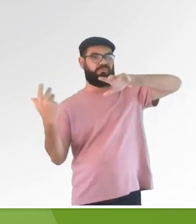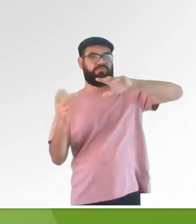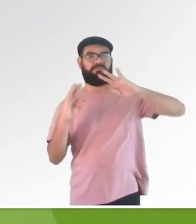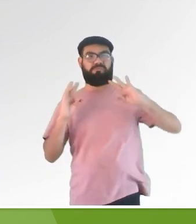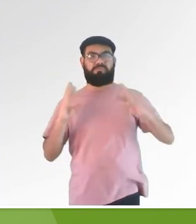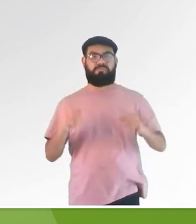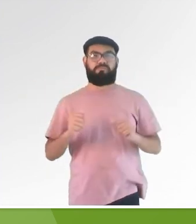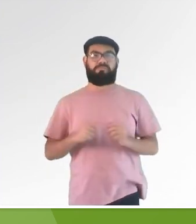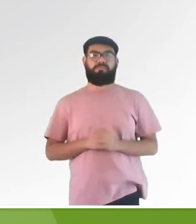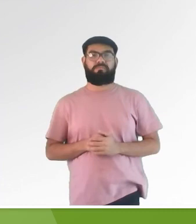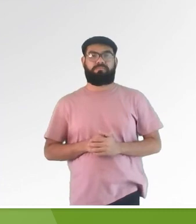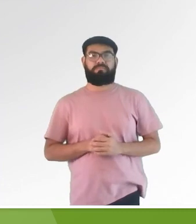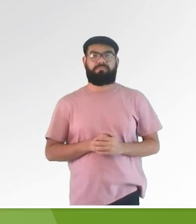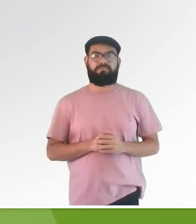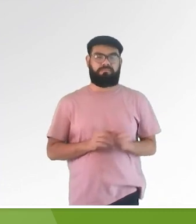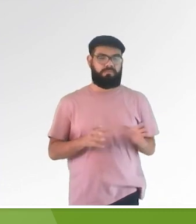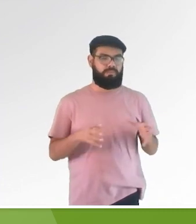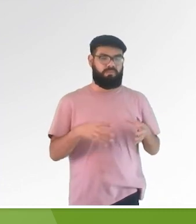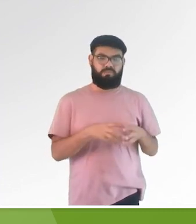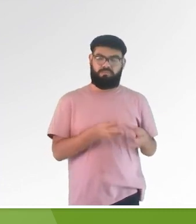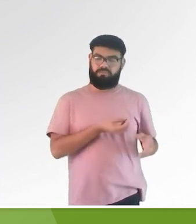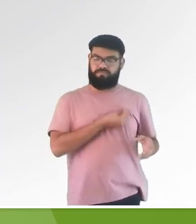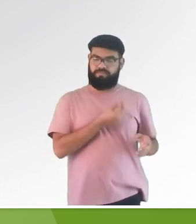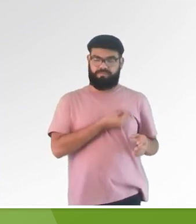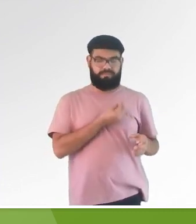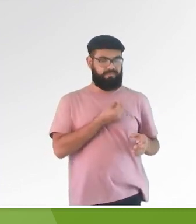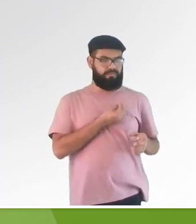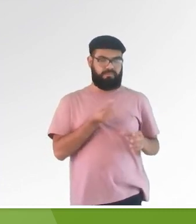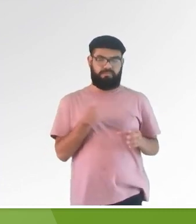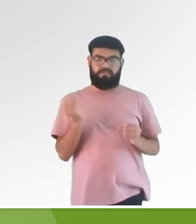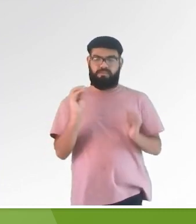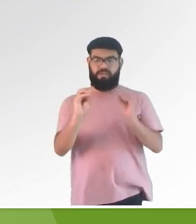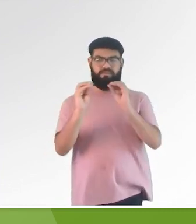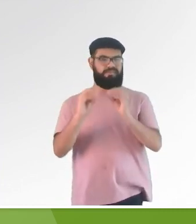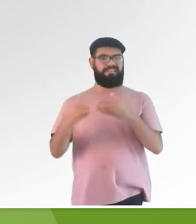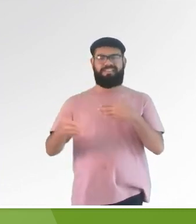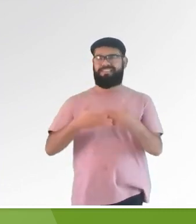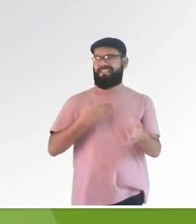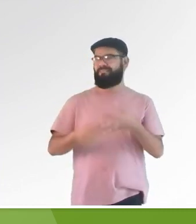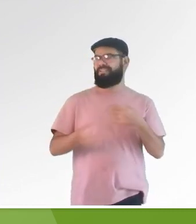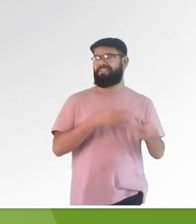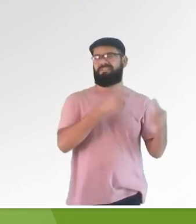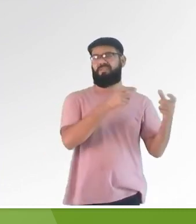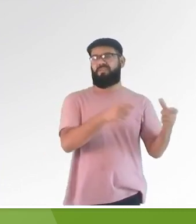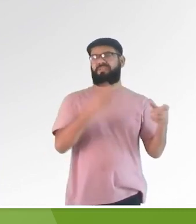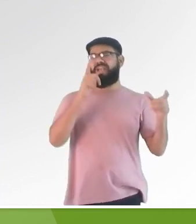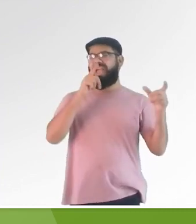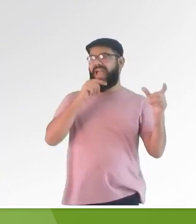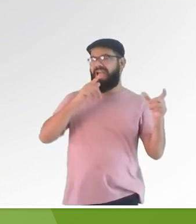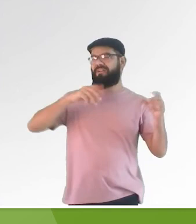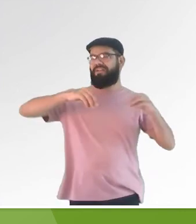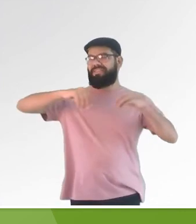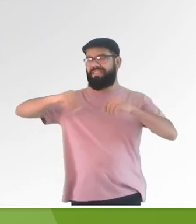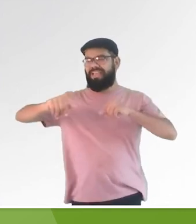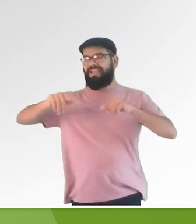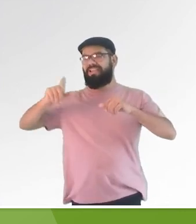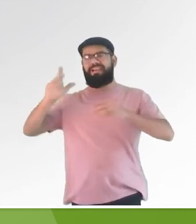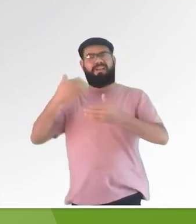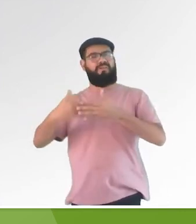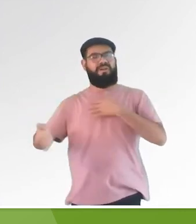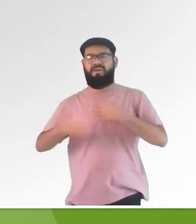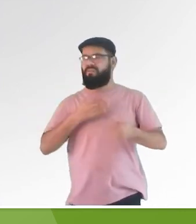todo o conjunto de ser vivo que existe, independente do meio ambiente onde ele está inserido, aéreo, terrestre,